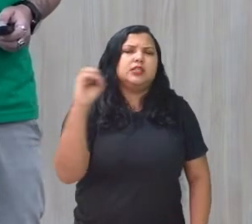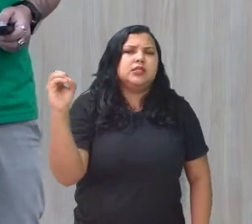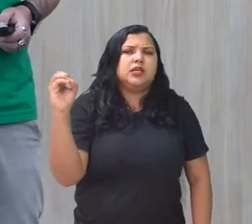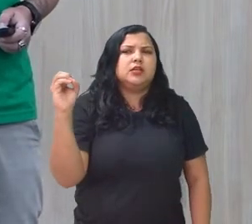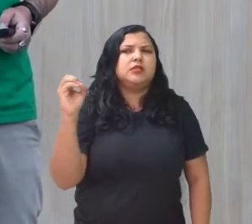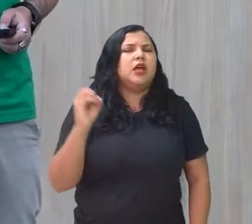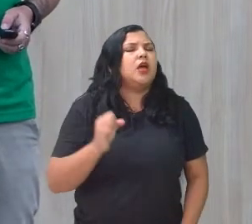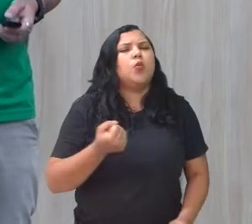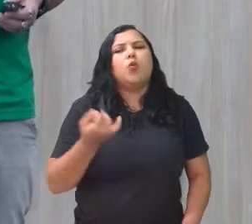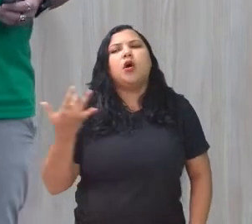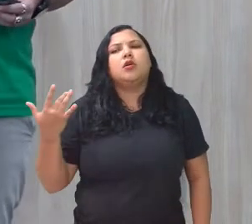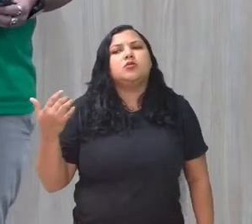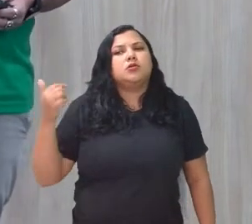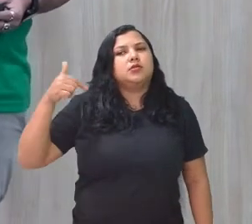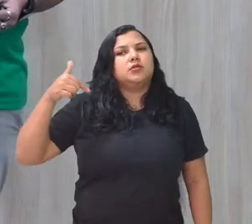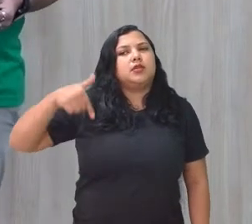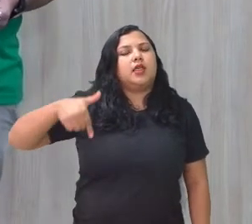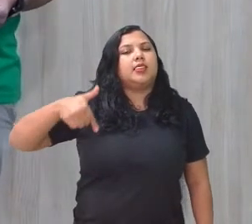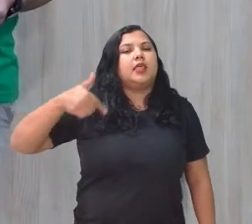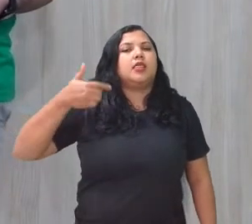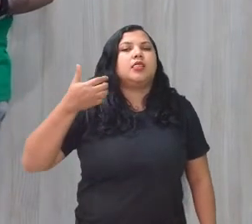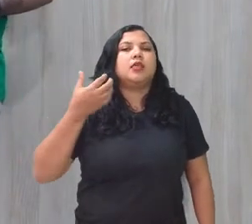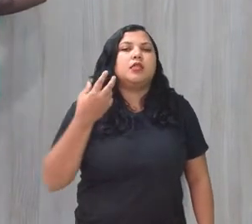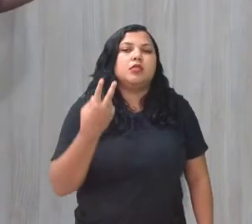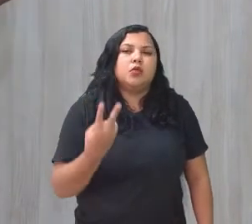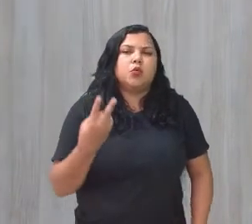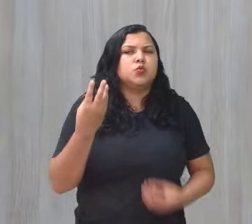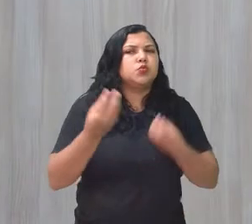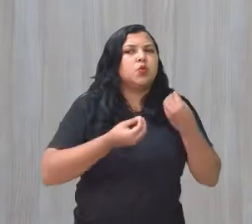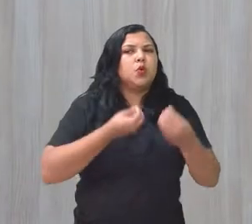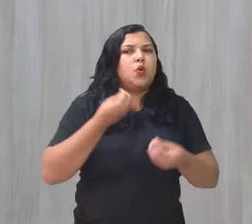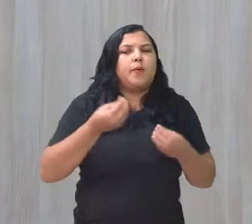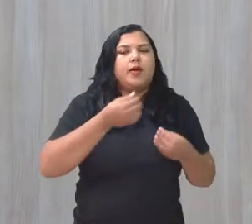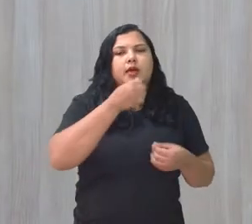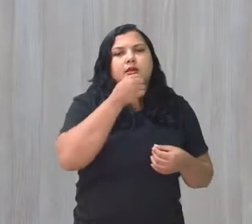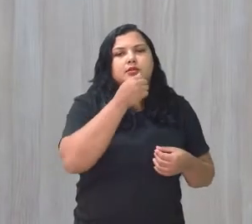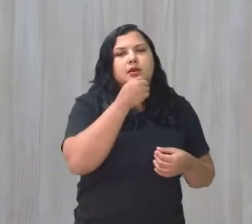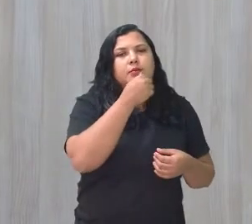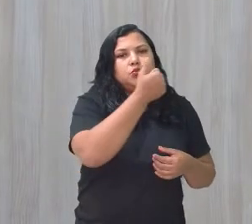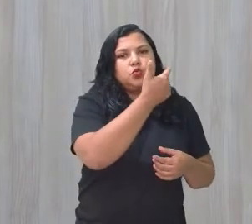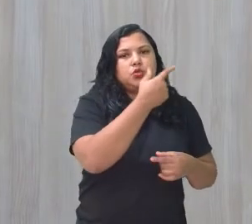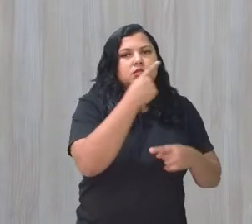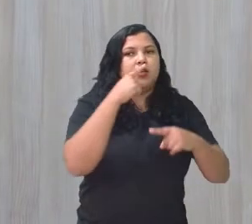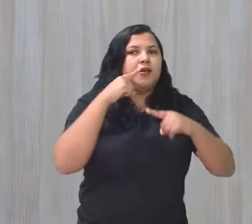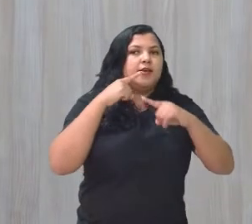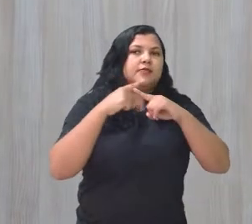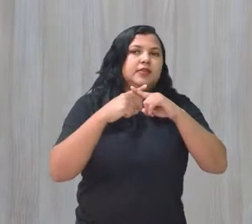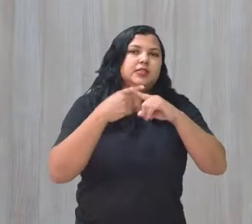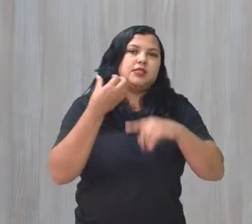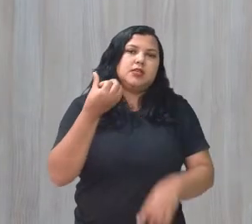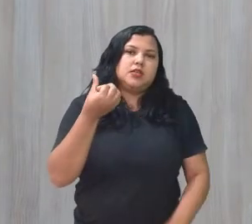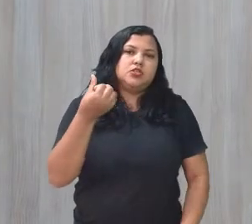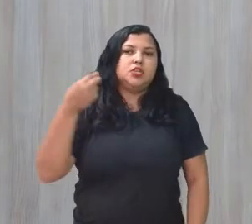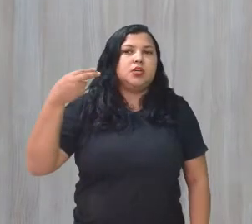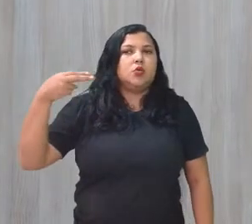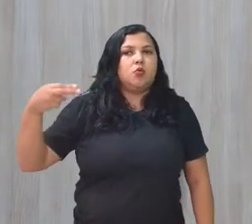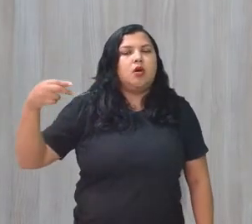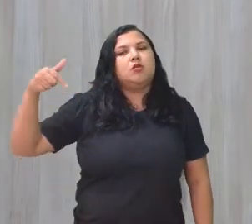direto, 72. Como é que eles chegaram nesse 72? Eles fizeram 12 vezes